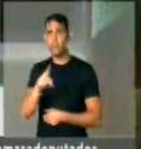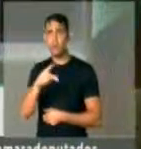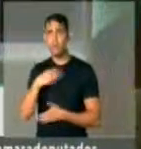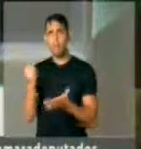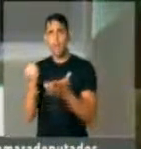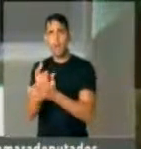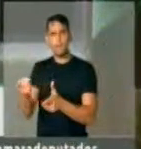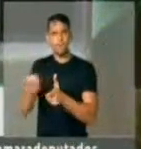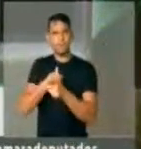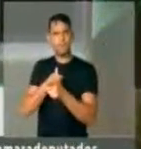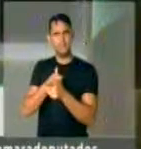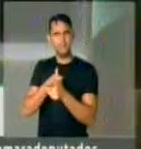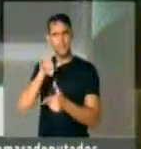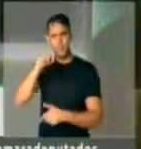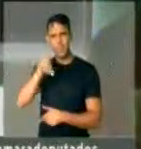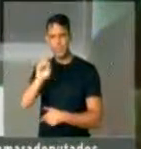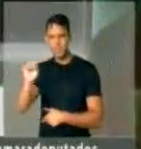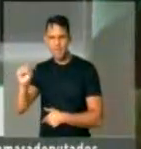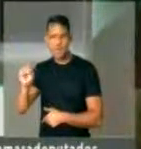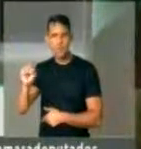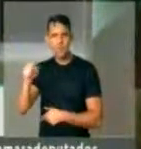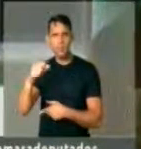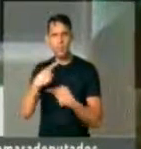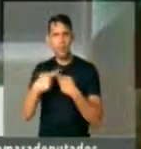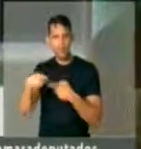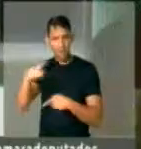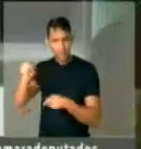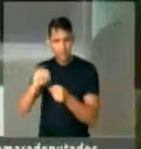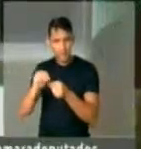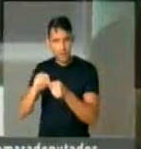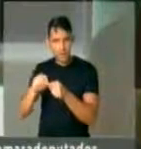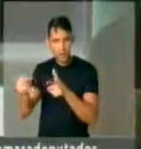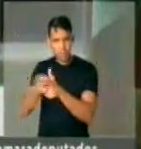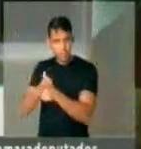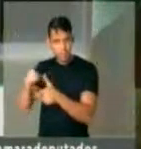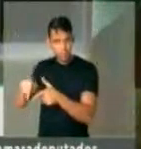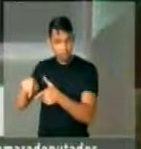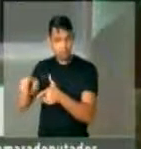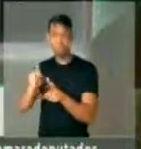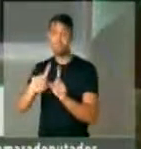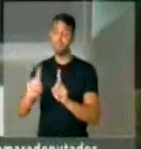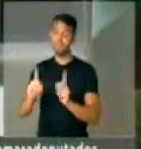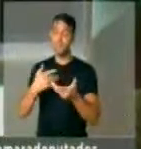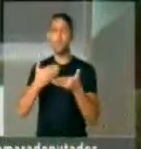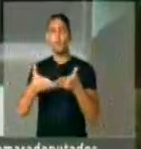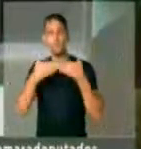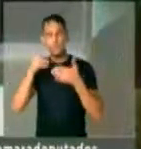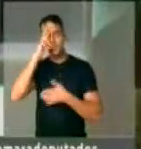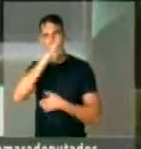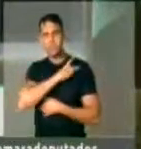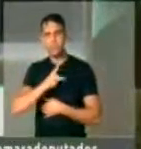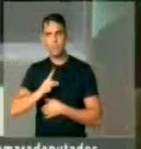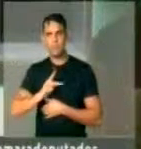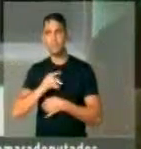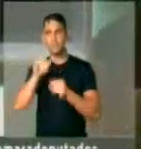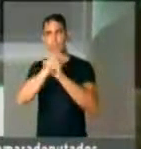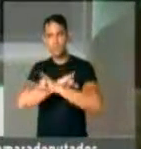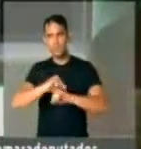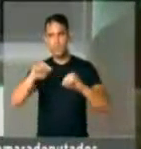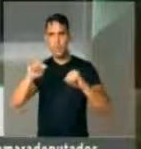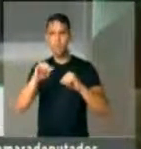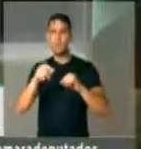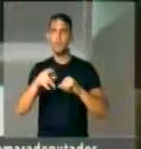a dívida da Previdência Social, que não foram eles que fizeram. Por isso, senhor presidente, eu quero pedir também aqui para que seja